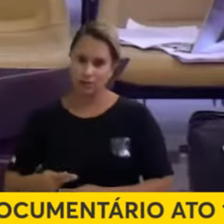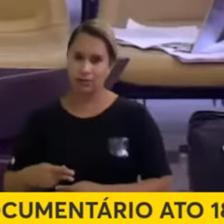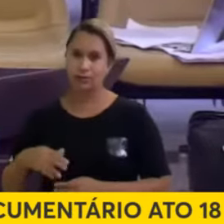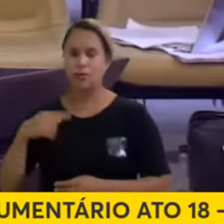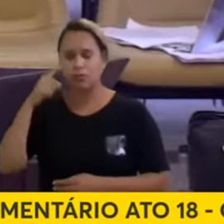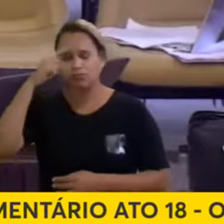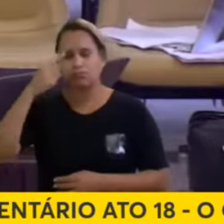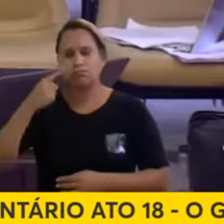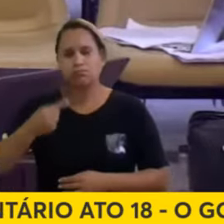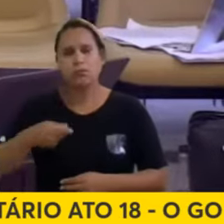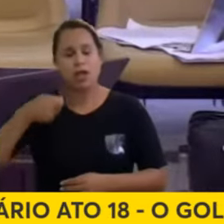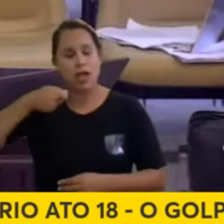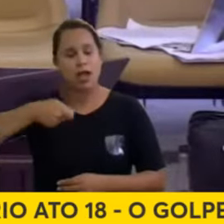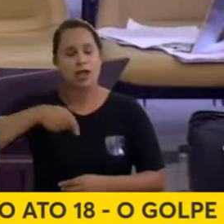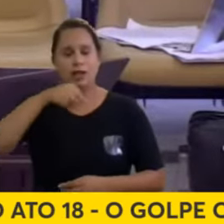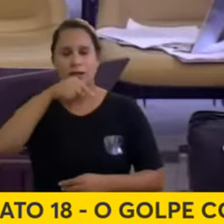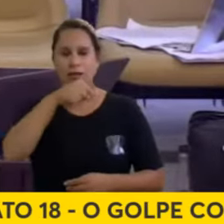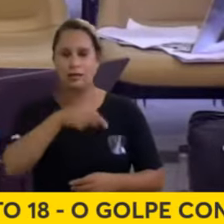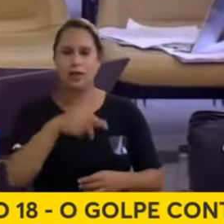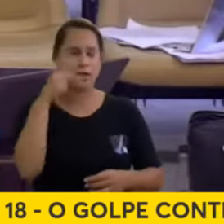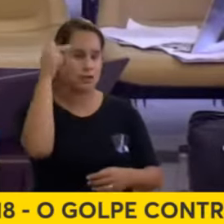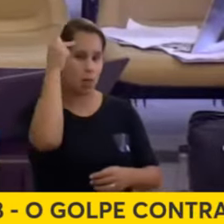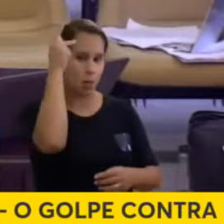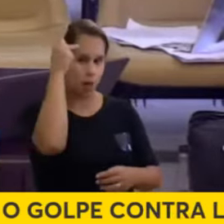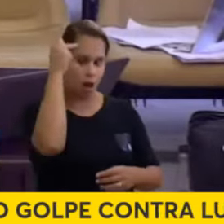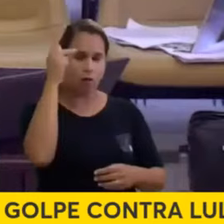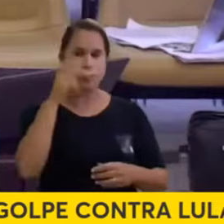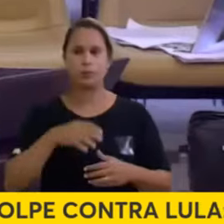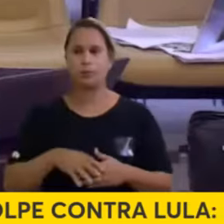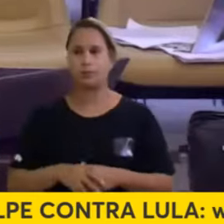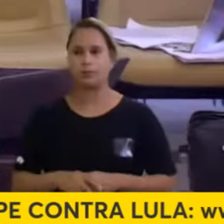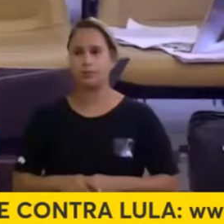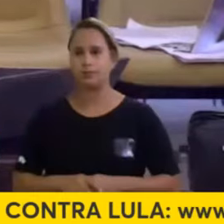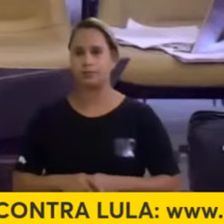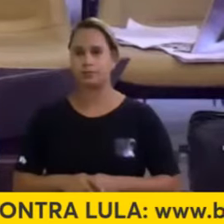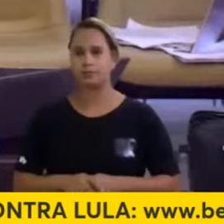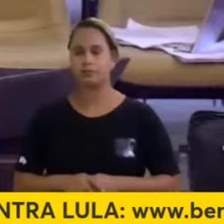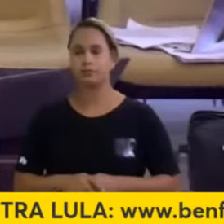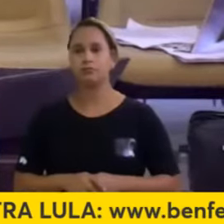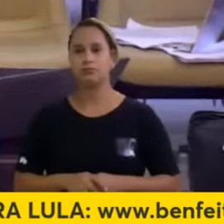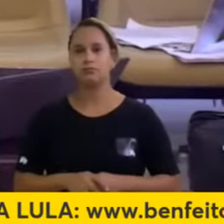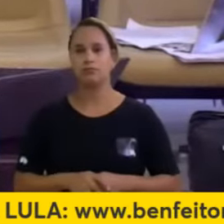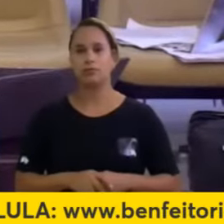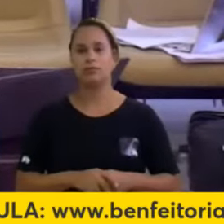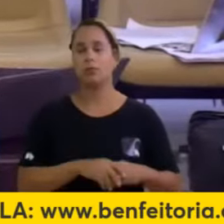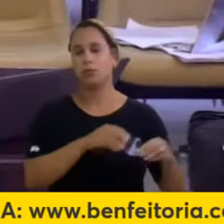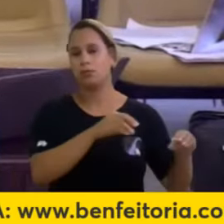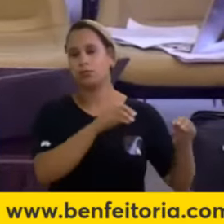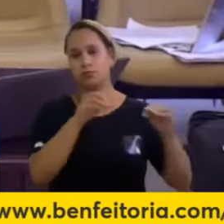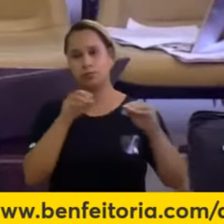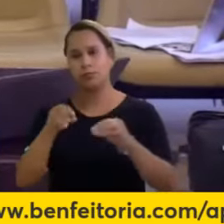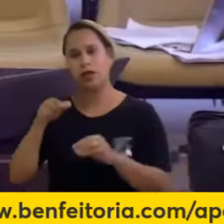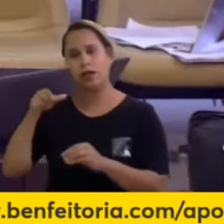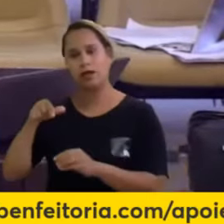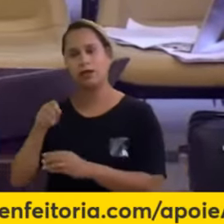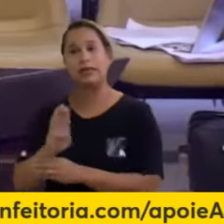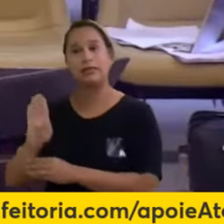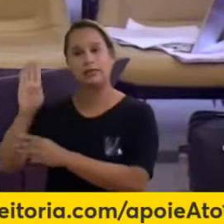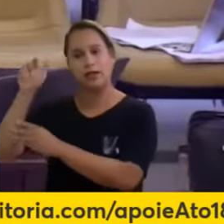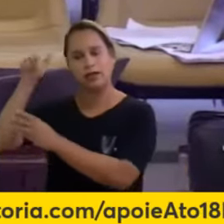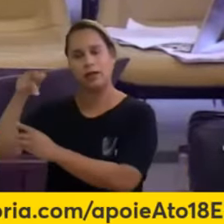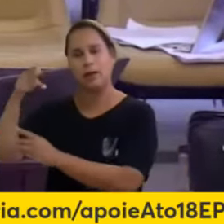combinou com o TRE de São Paulo indeferimento lá do domicílio dele e aí foi candidato aqui no Paraná olha a